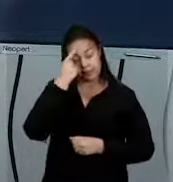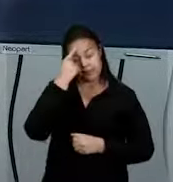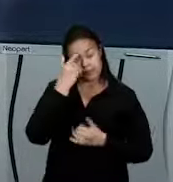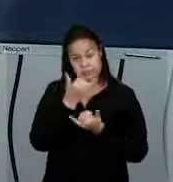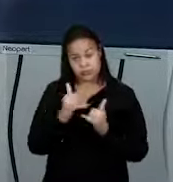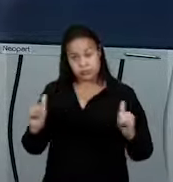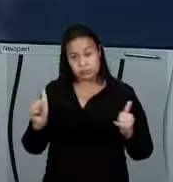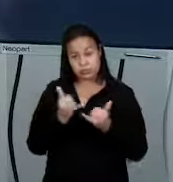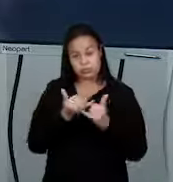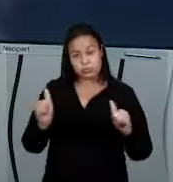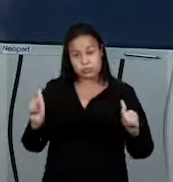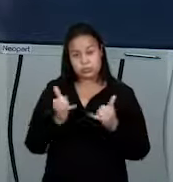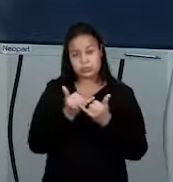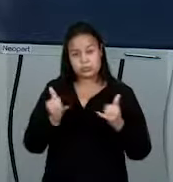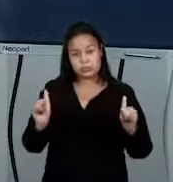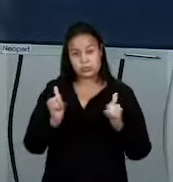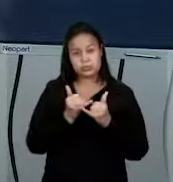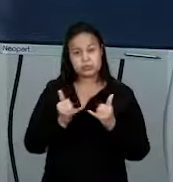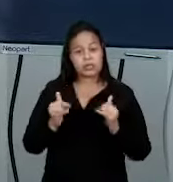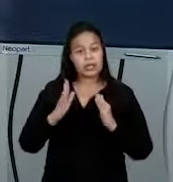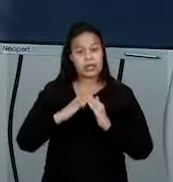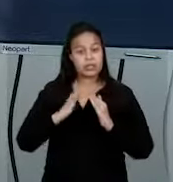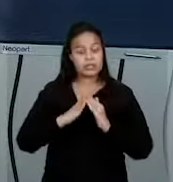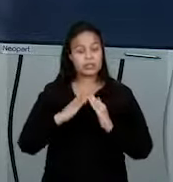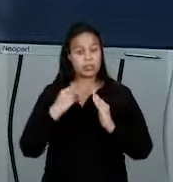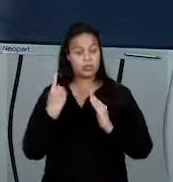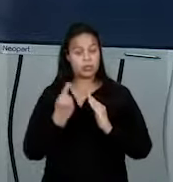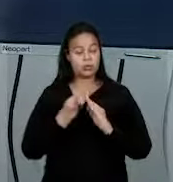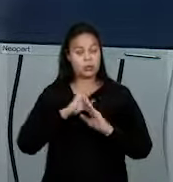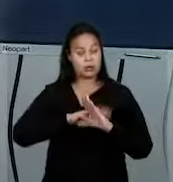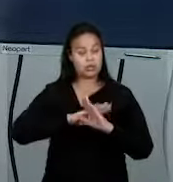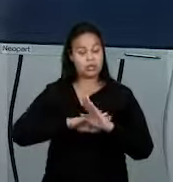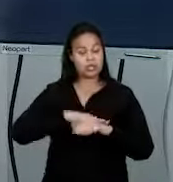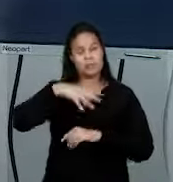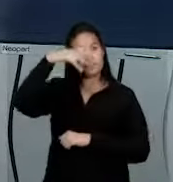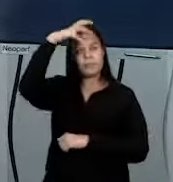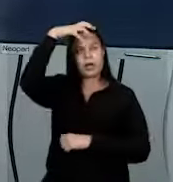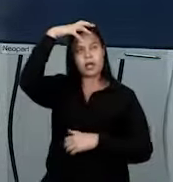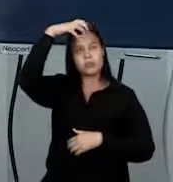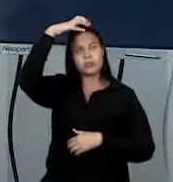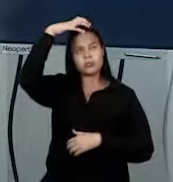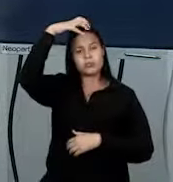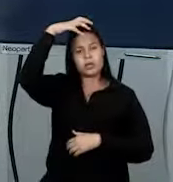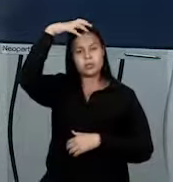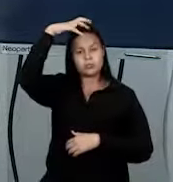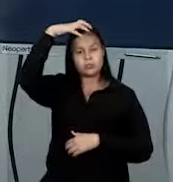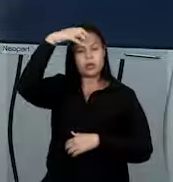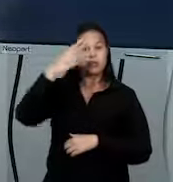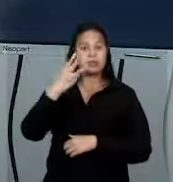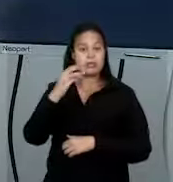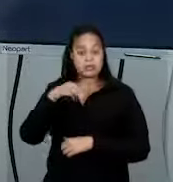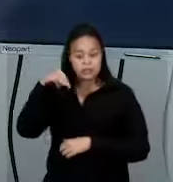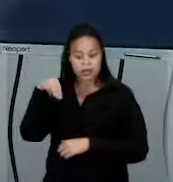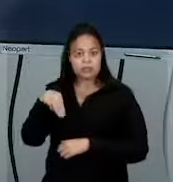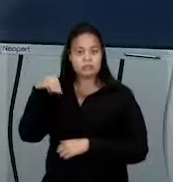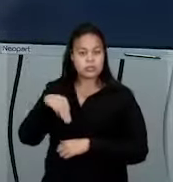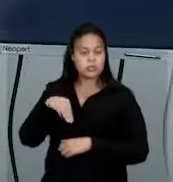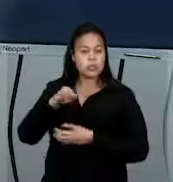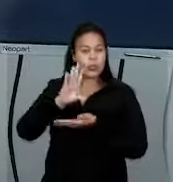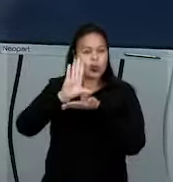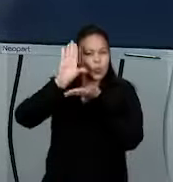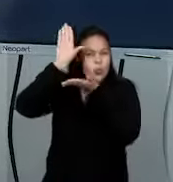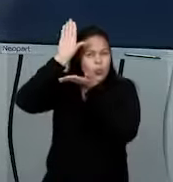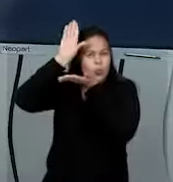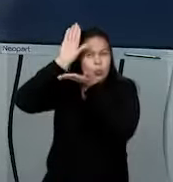elétrica, pensando lá dentro da nossa casa, um banho de 30 minutos, ele vai consumir